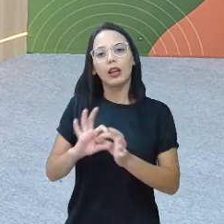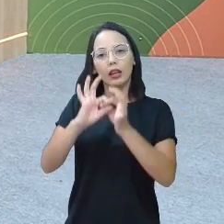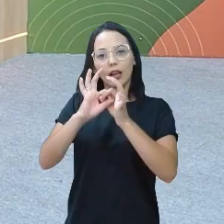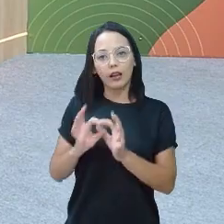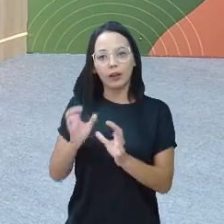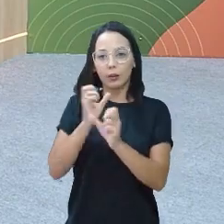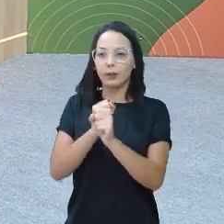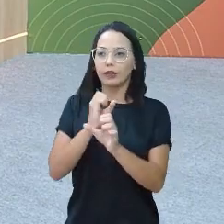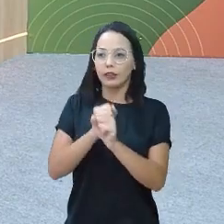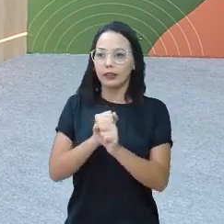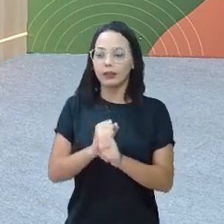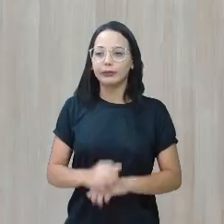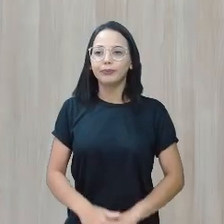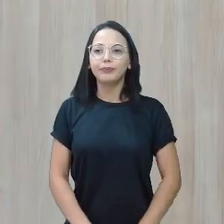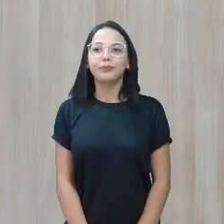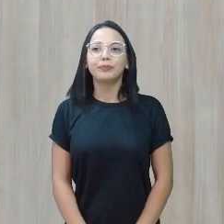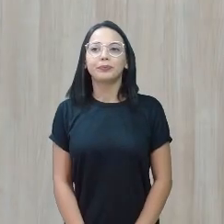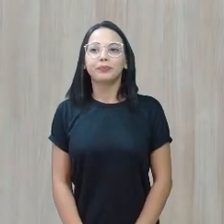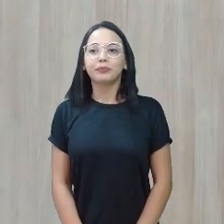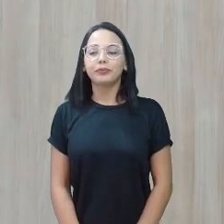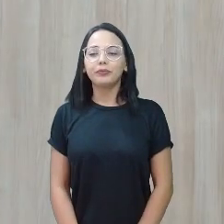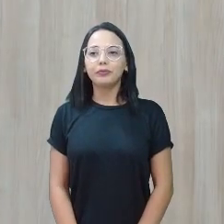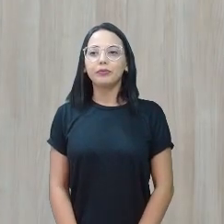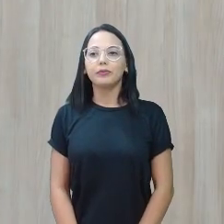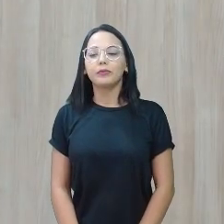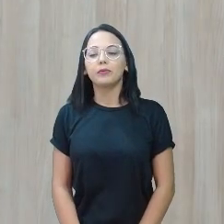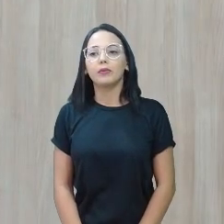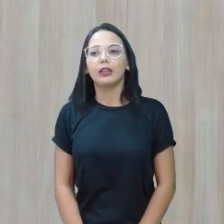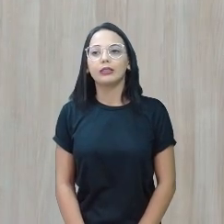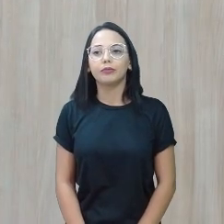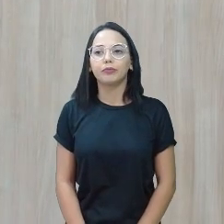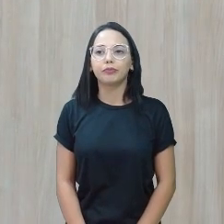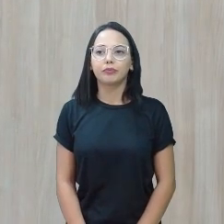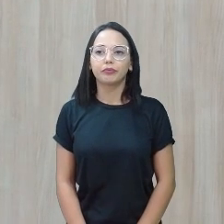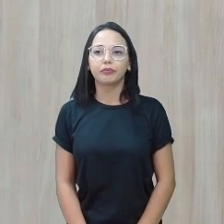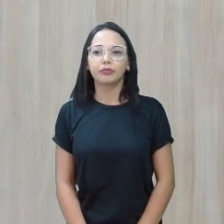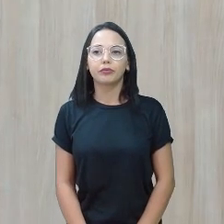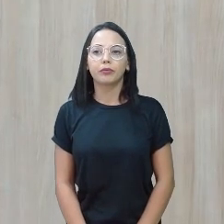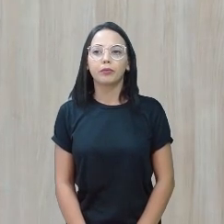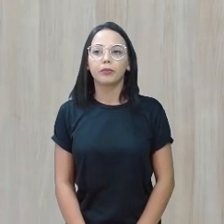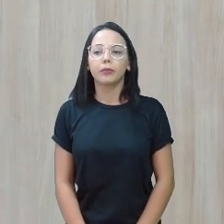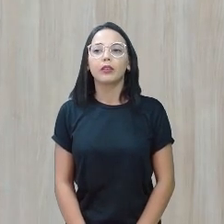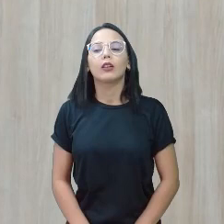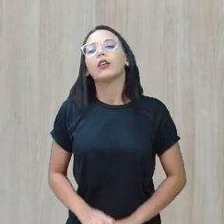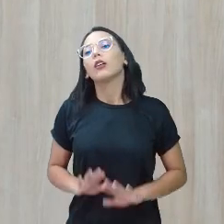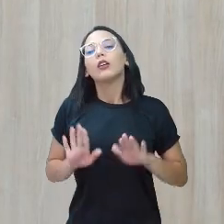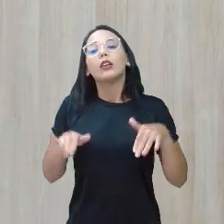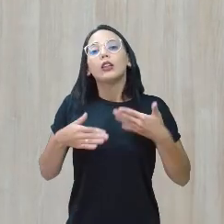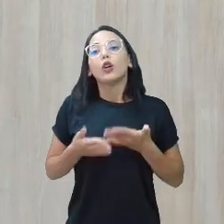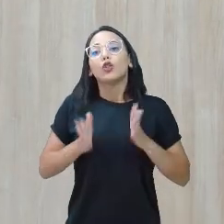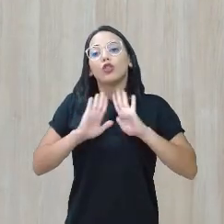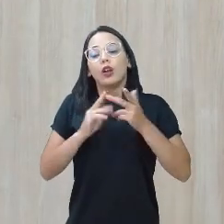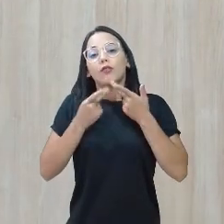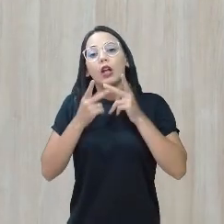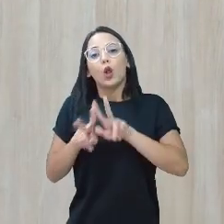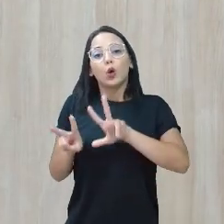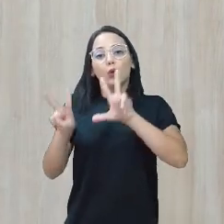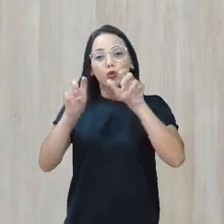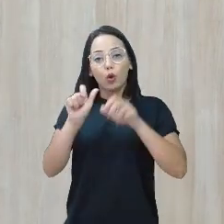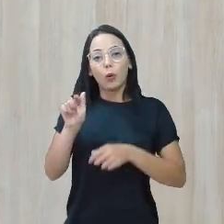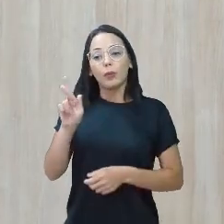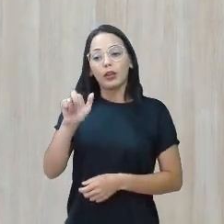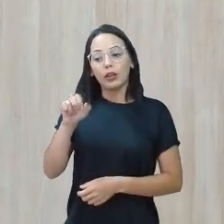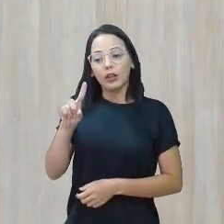medida, tá bom? Tá. Vou avançar aqui um pouquinho. Pronto. A gente falou na grandeza